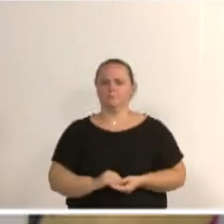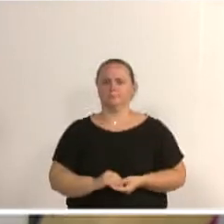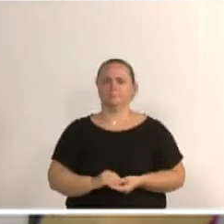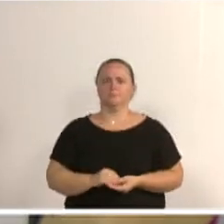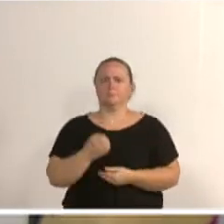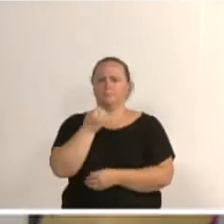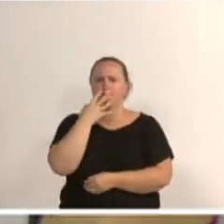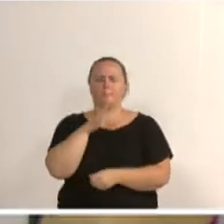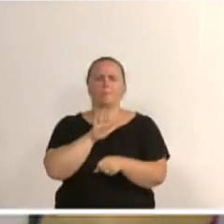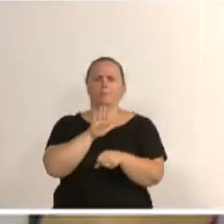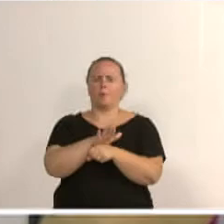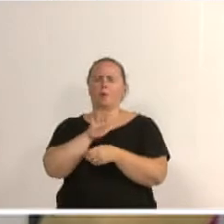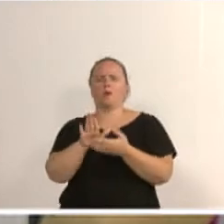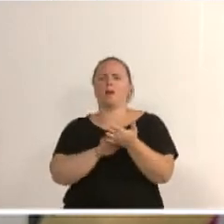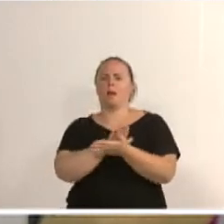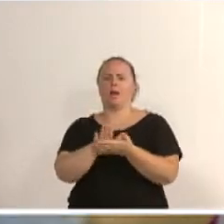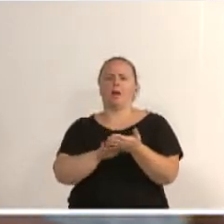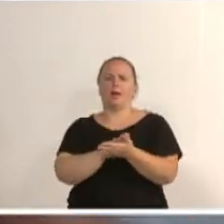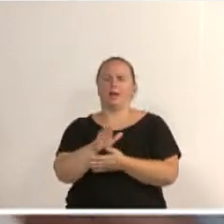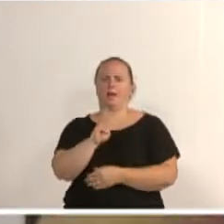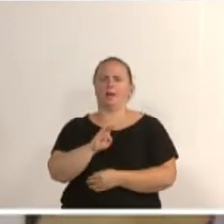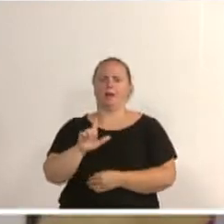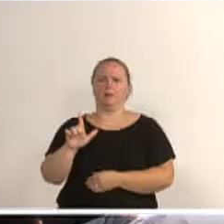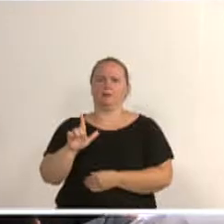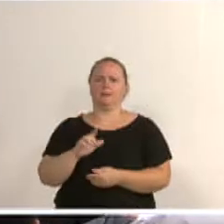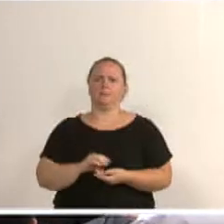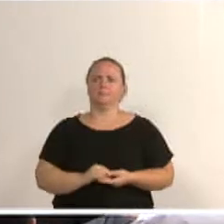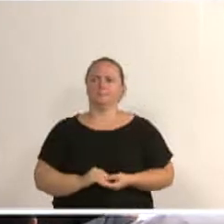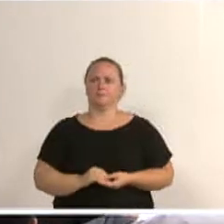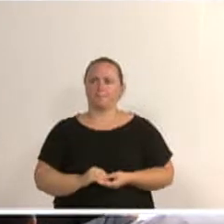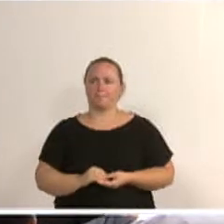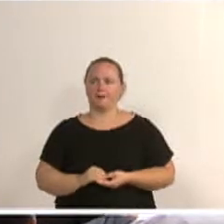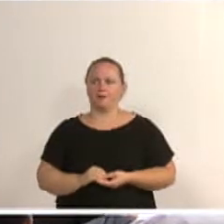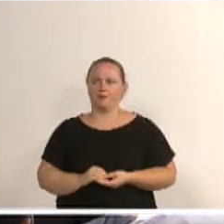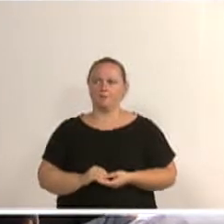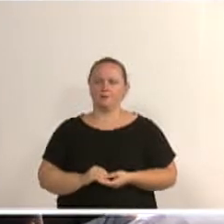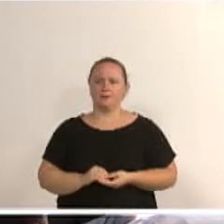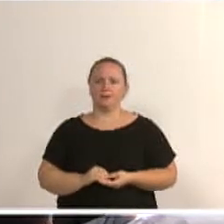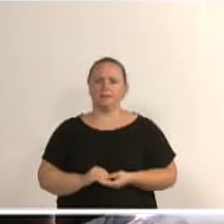para a cidade de Blumenau. Obrigado. Obrigado, senhor Lédio.